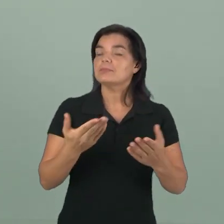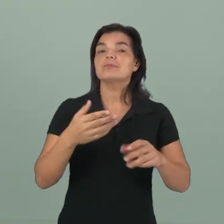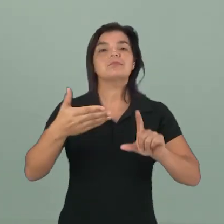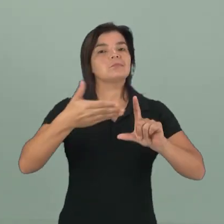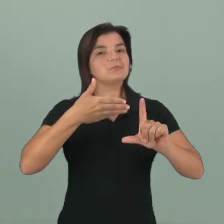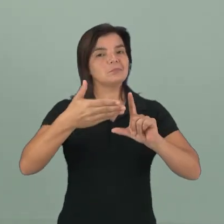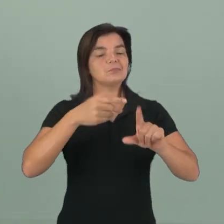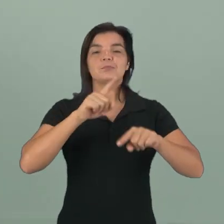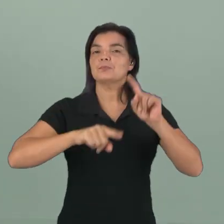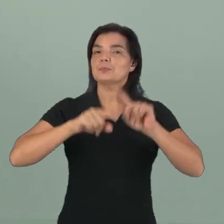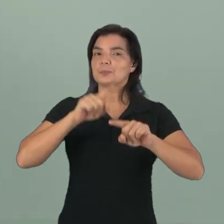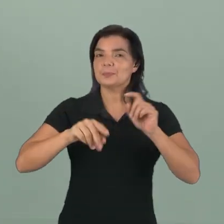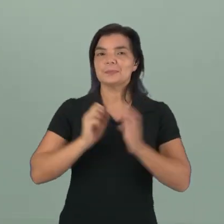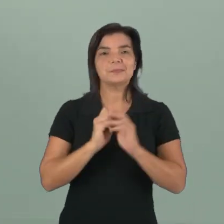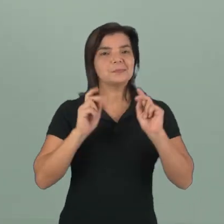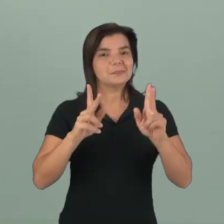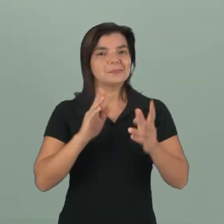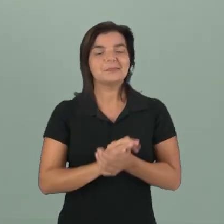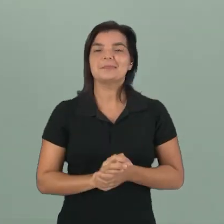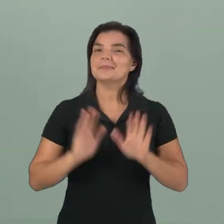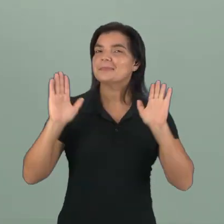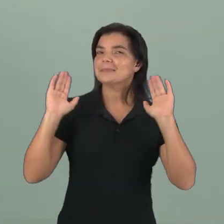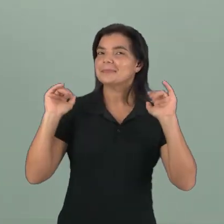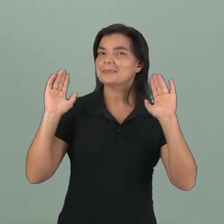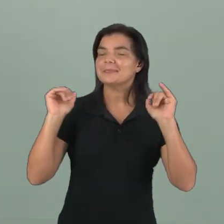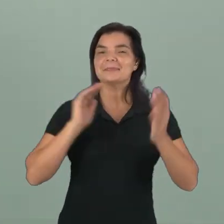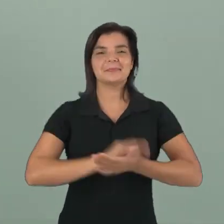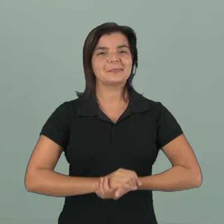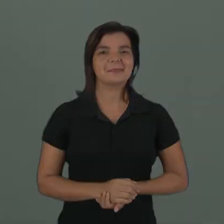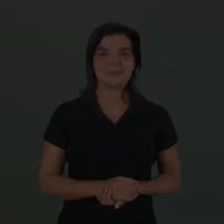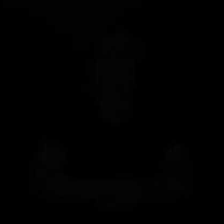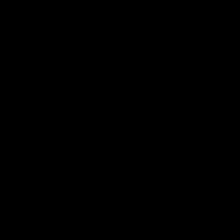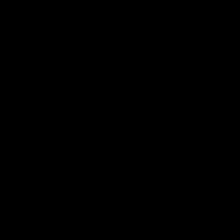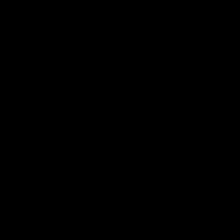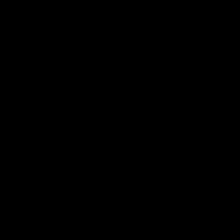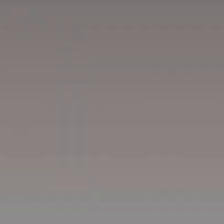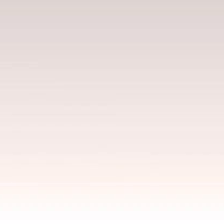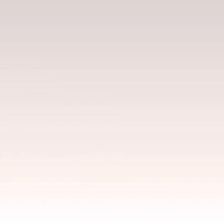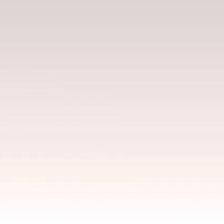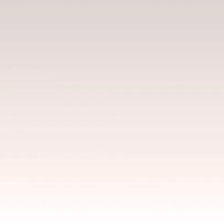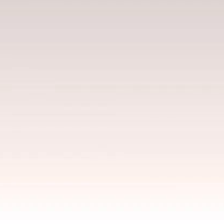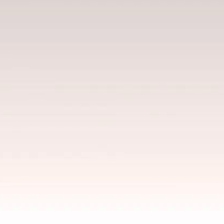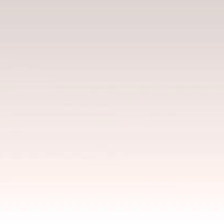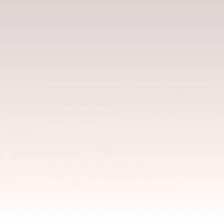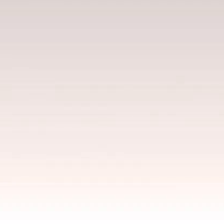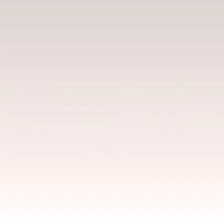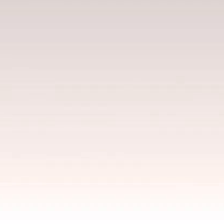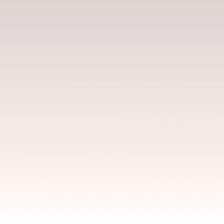acessem o material do site, ok? See you next class!